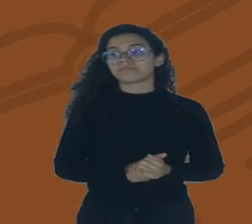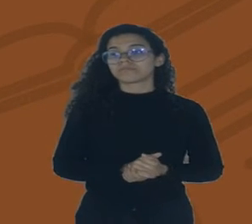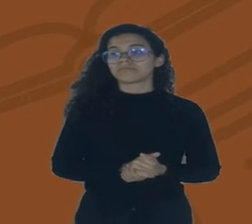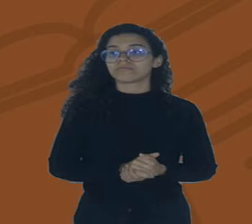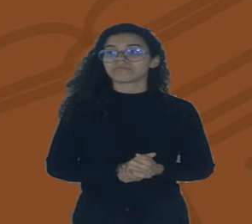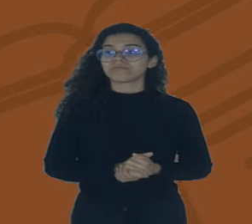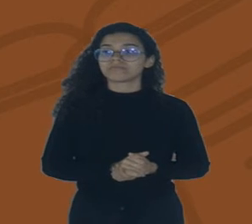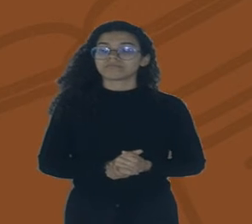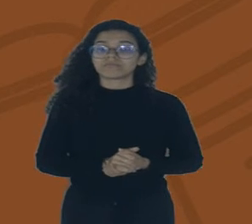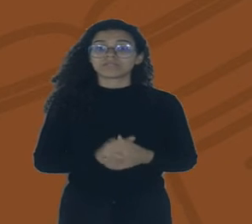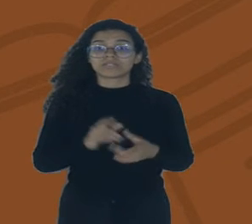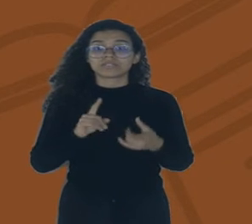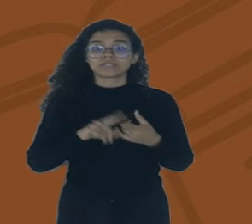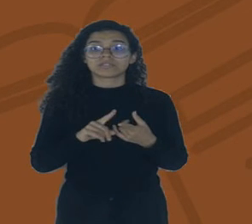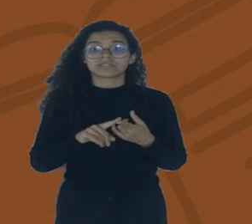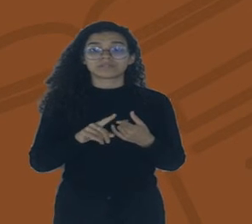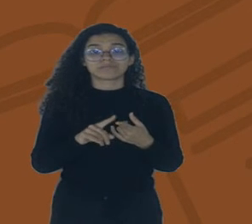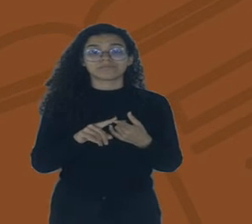Além de